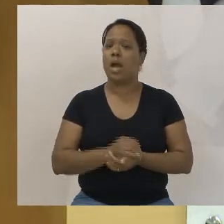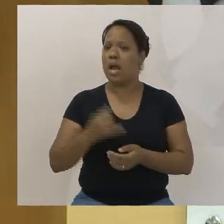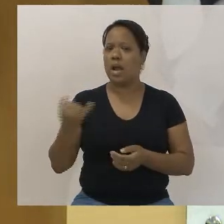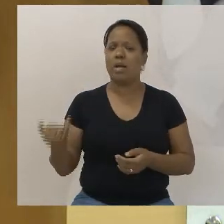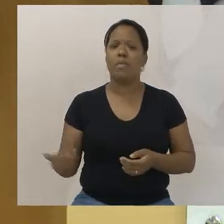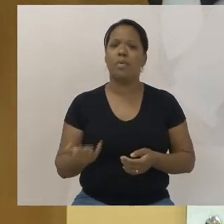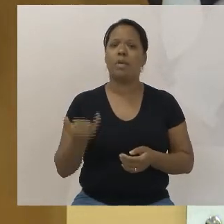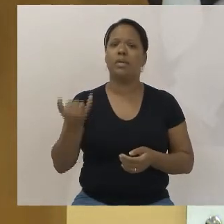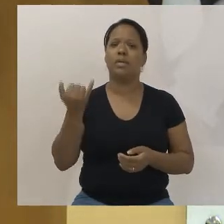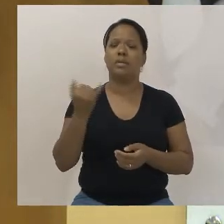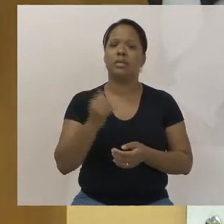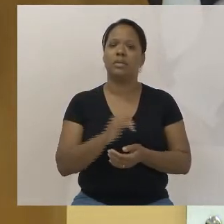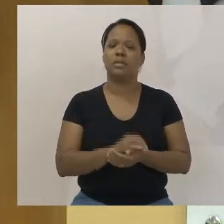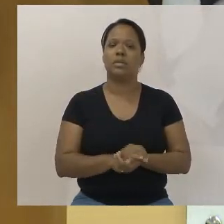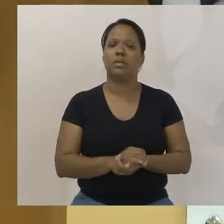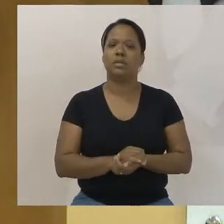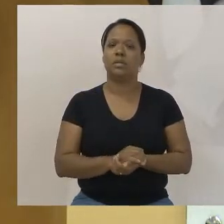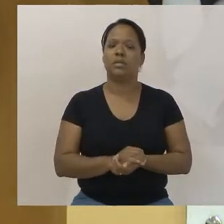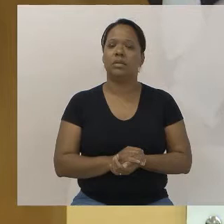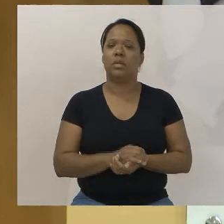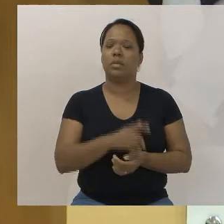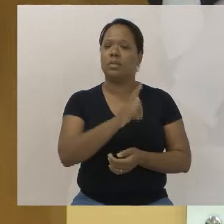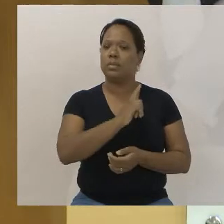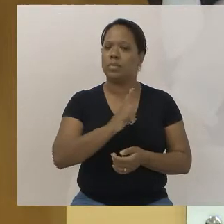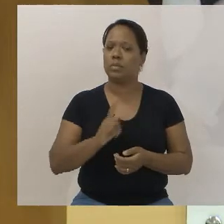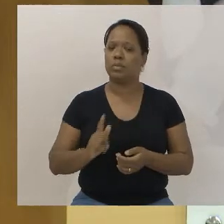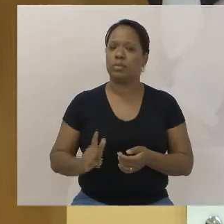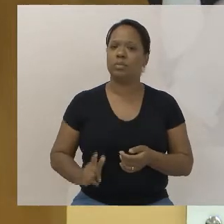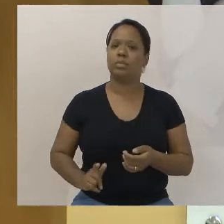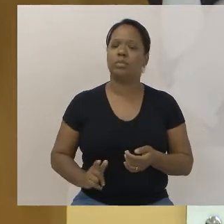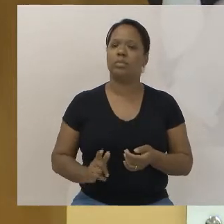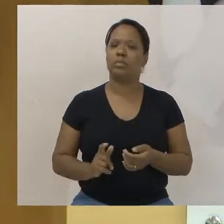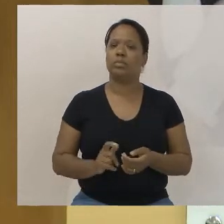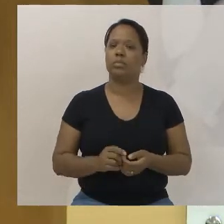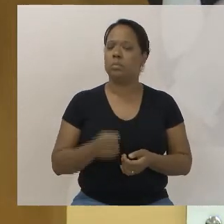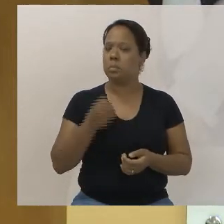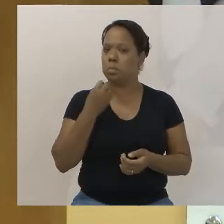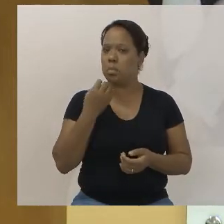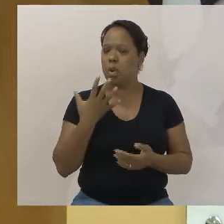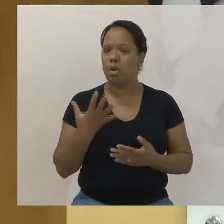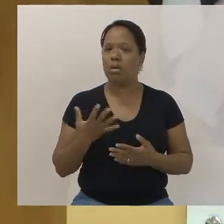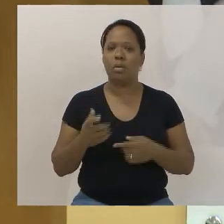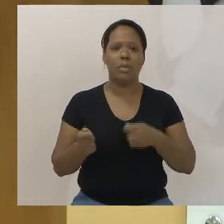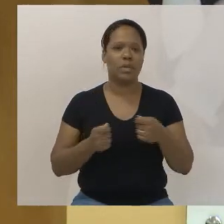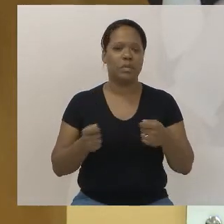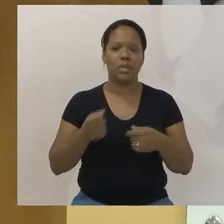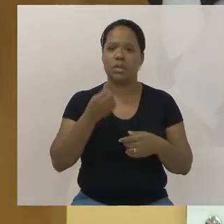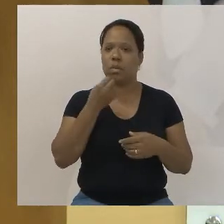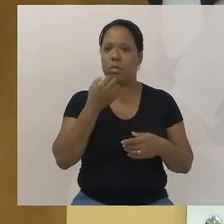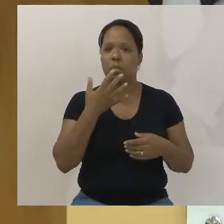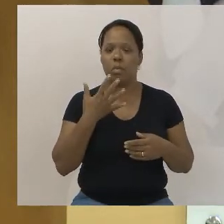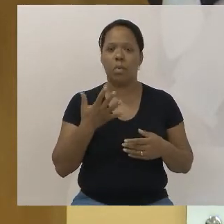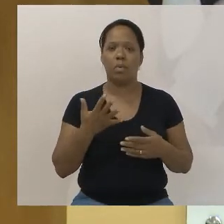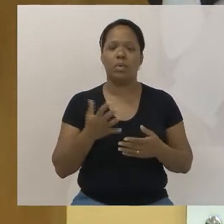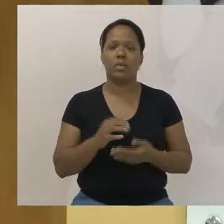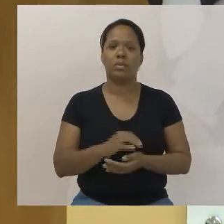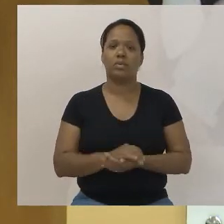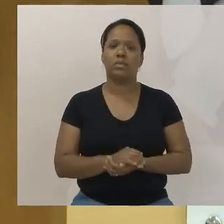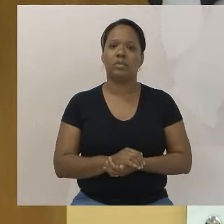é de fazer uma boa gestão para a população fazer uma boa gestão e aí a gente